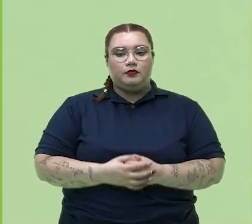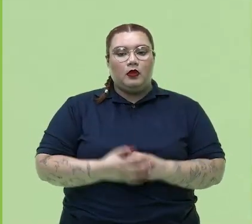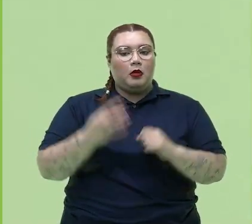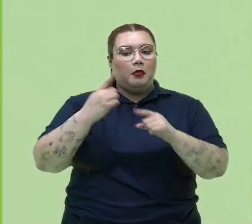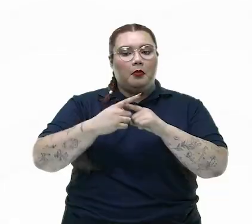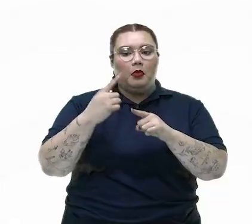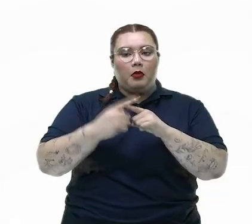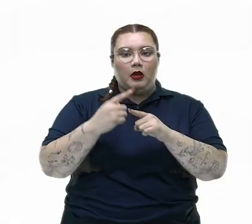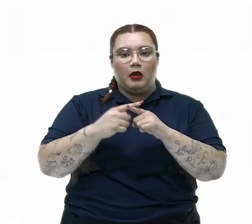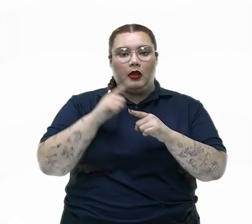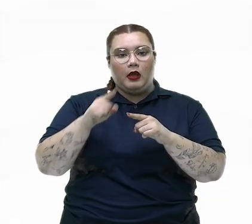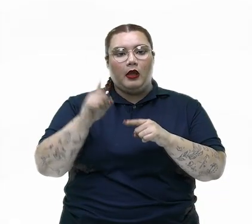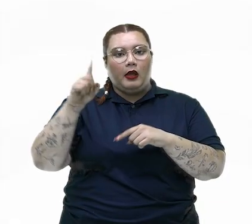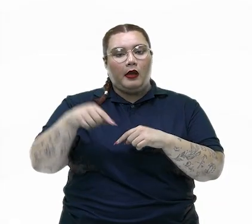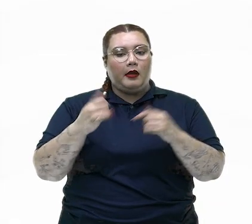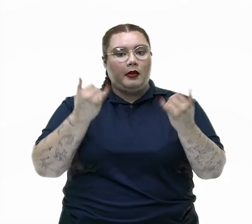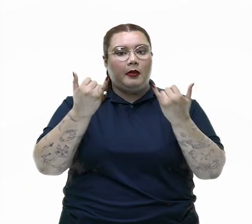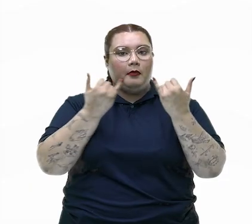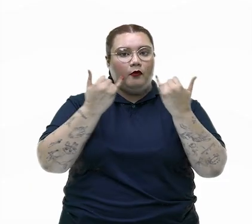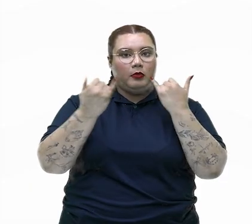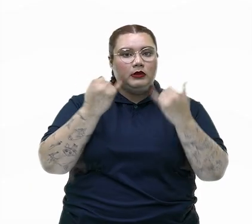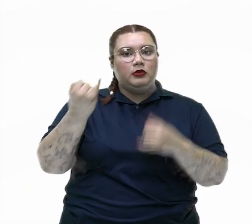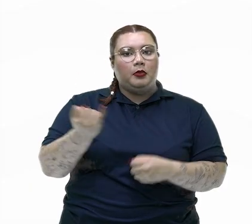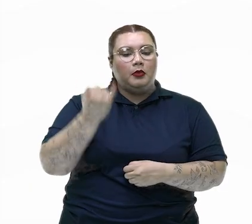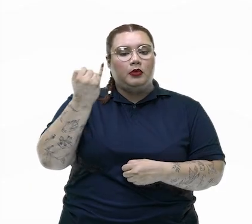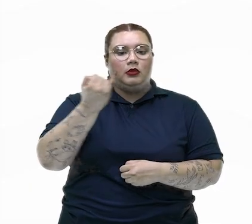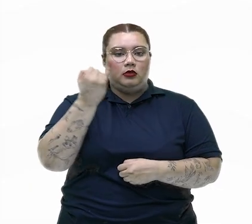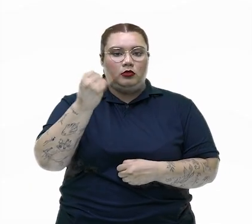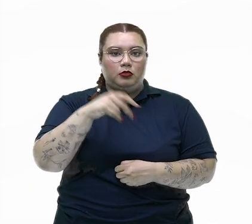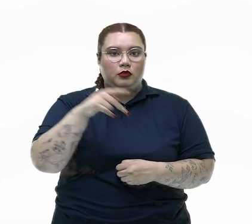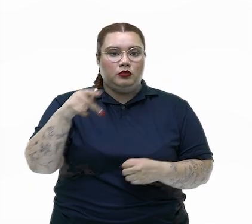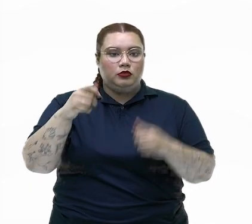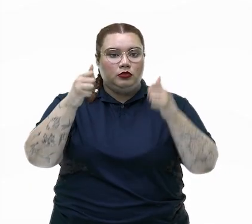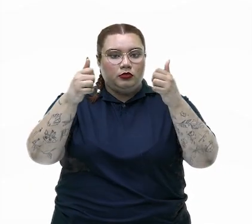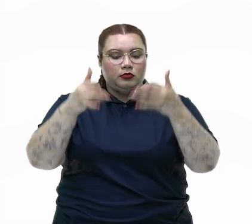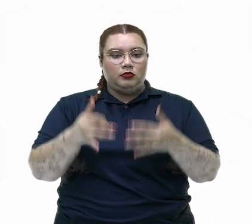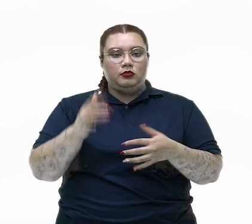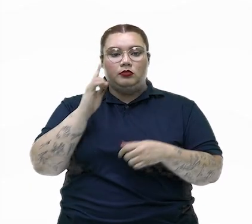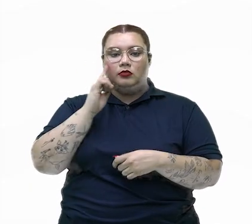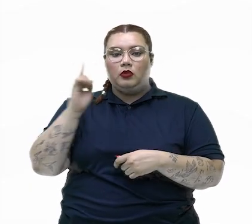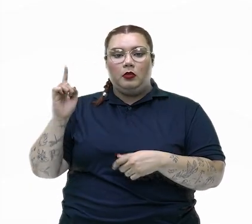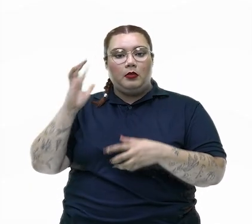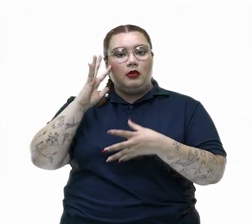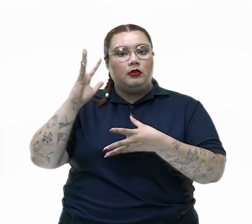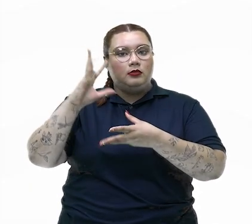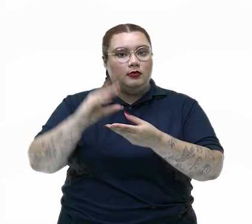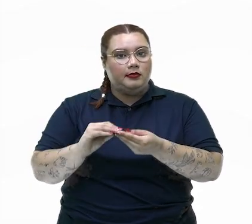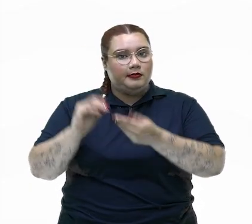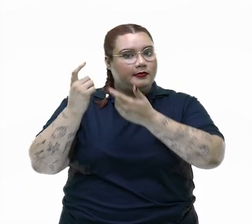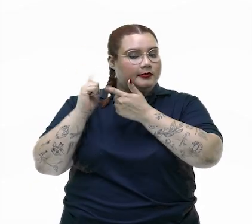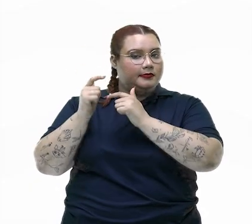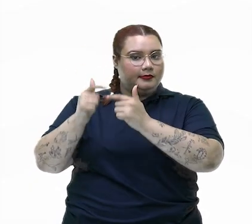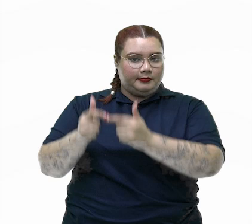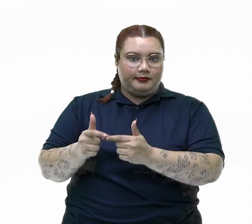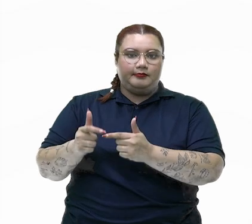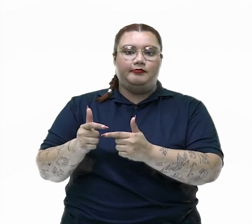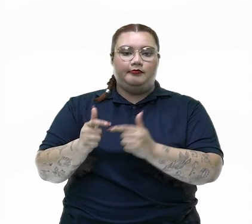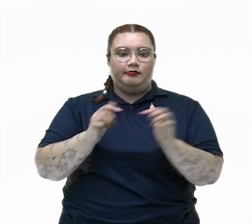mapeamento é importante? A professora já adiantou aí, ele é importante para a compreensão da